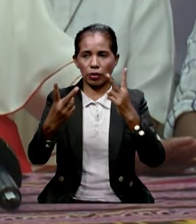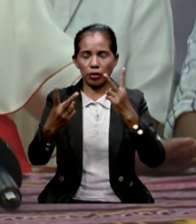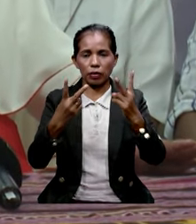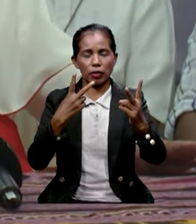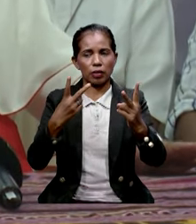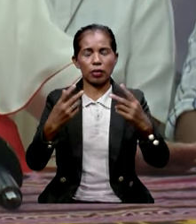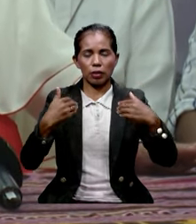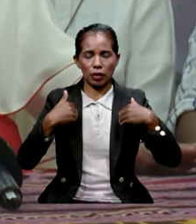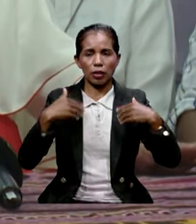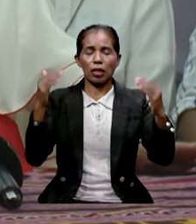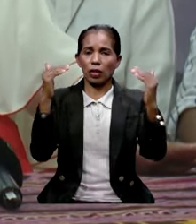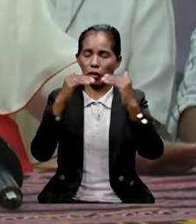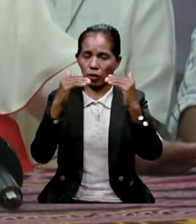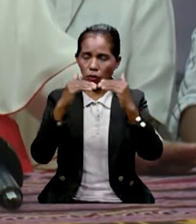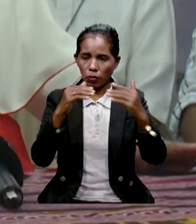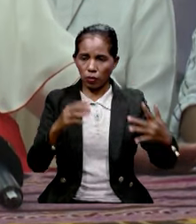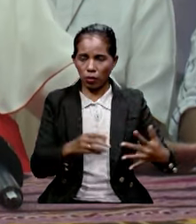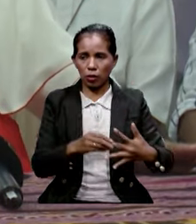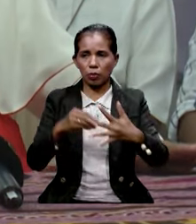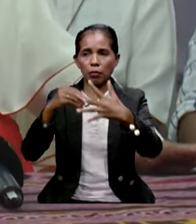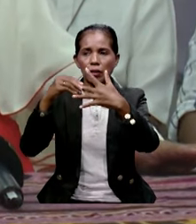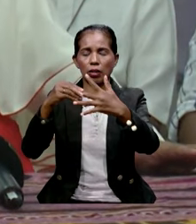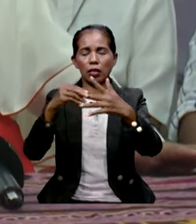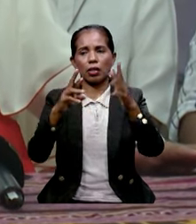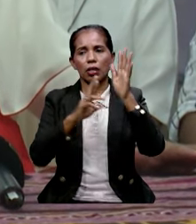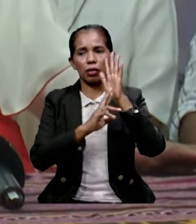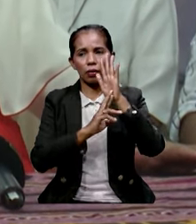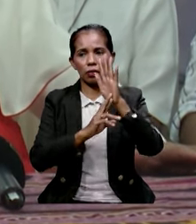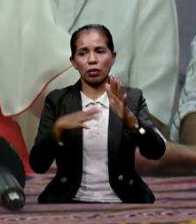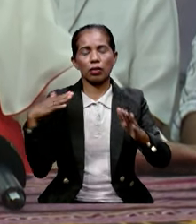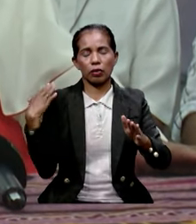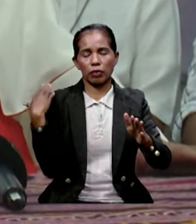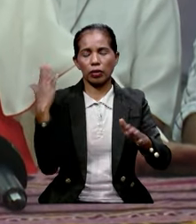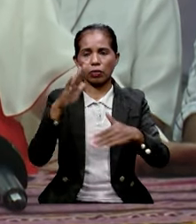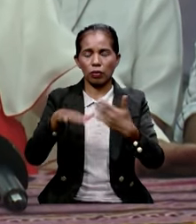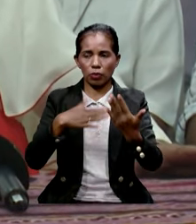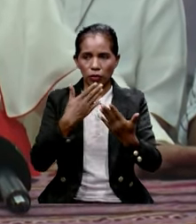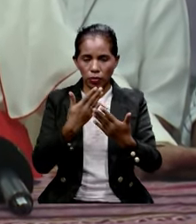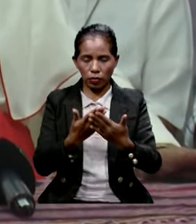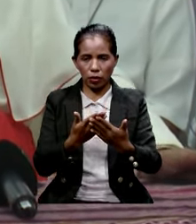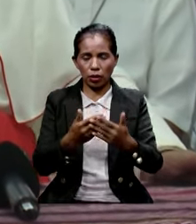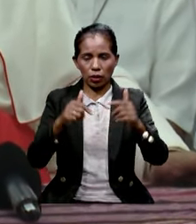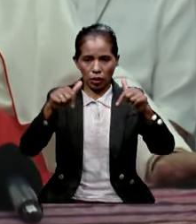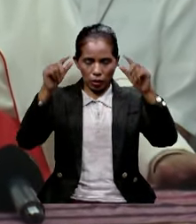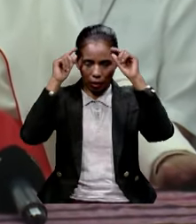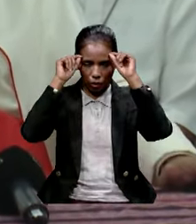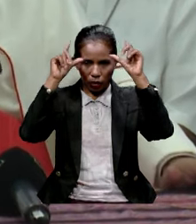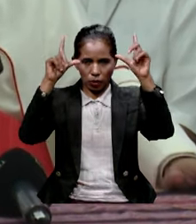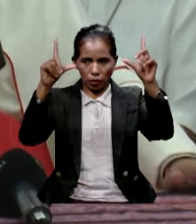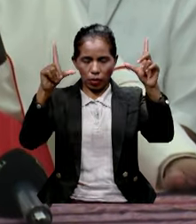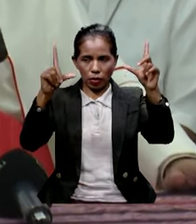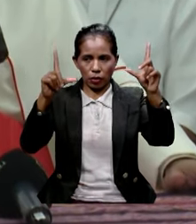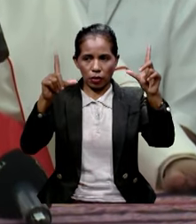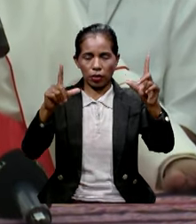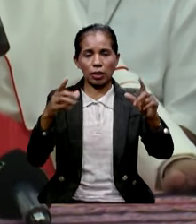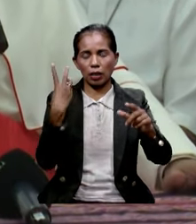mais encontro especial ida ho representante de juventude toma e a Timor está tendo que jovem